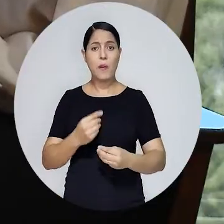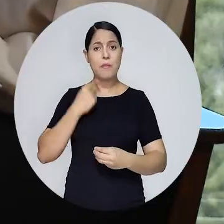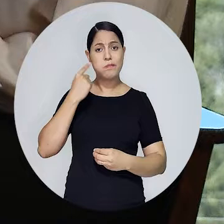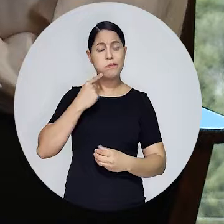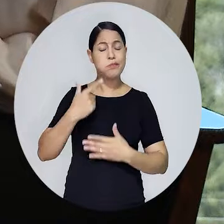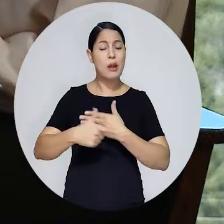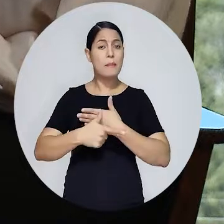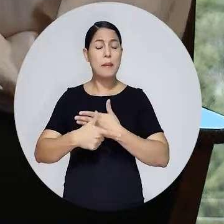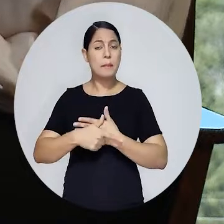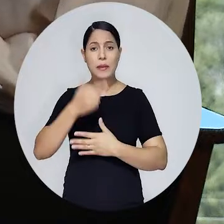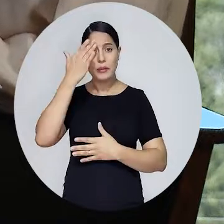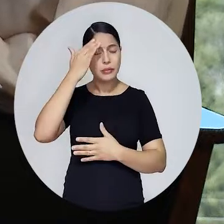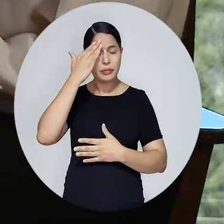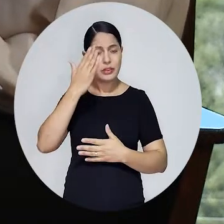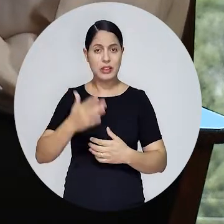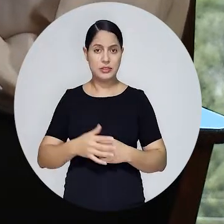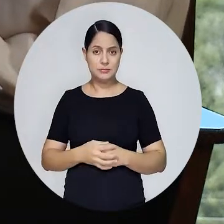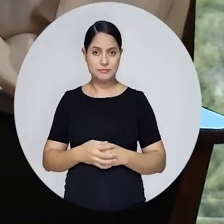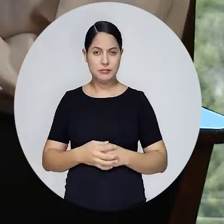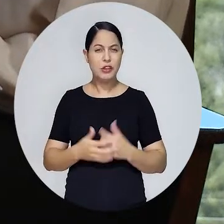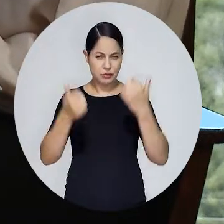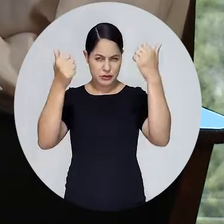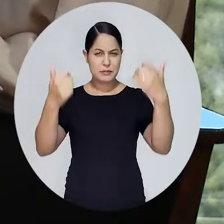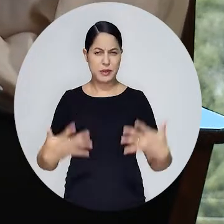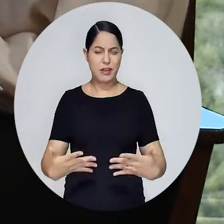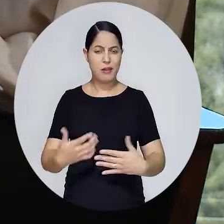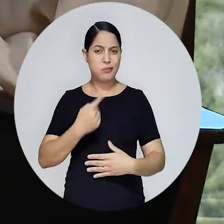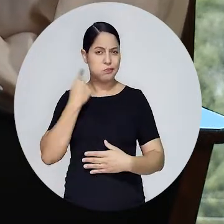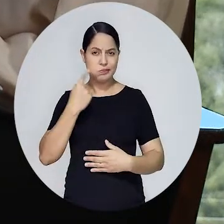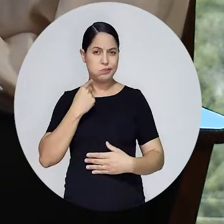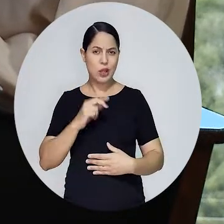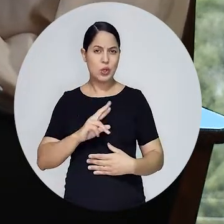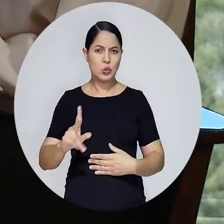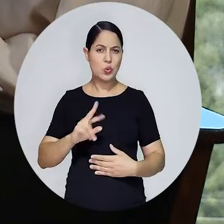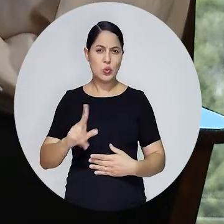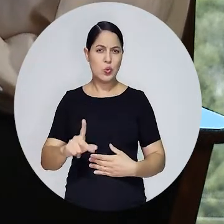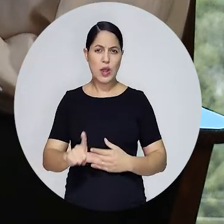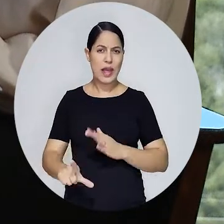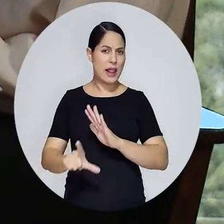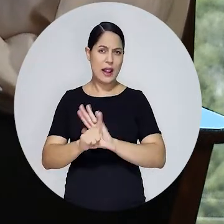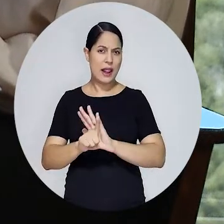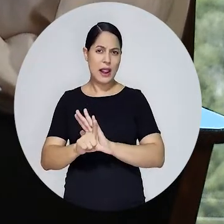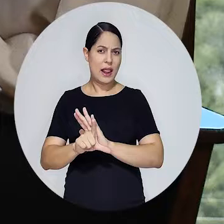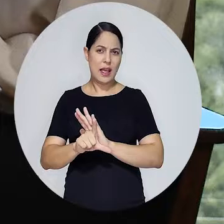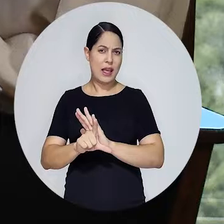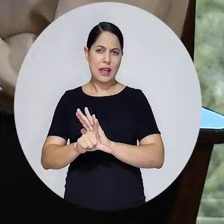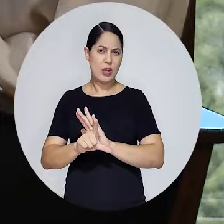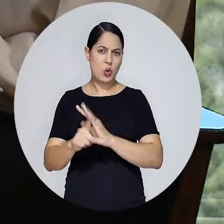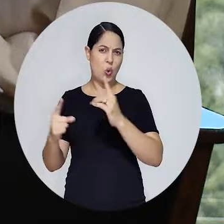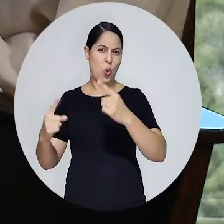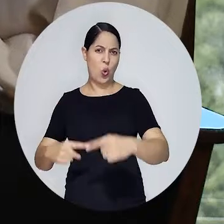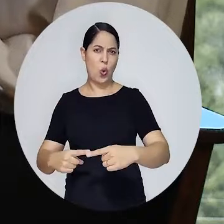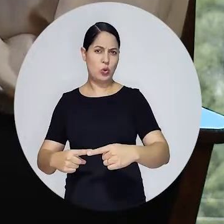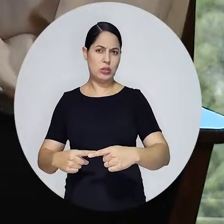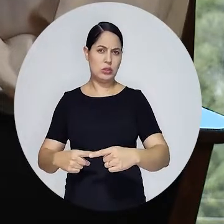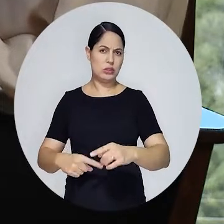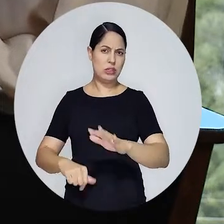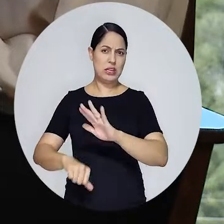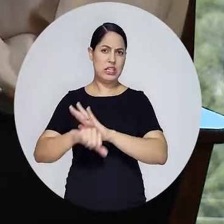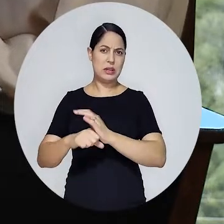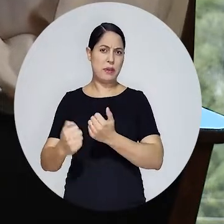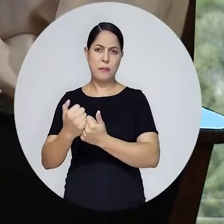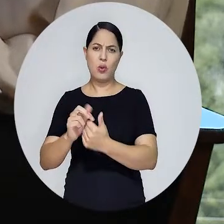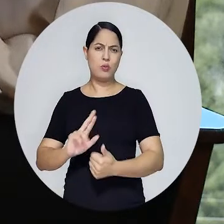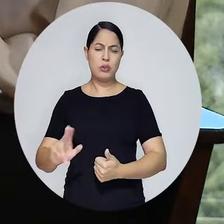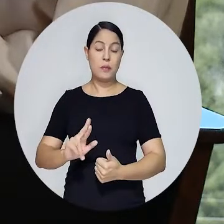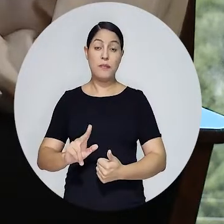entendem o papel do advogado. O advogado ele não está ao lado da impunidade, O advogado representa o